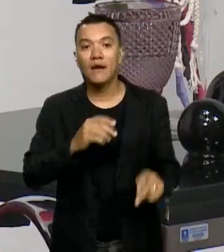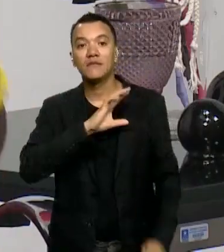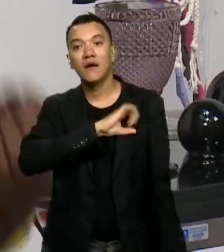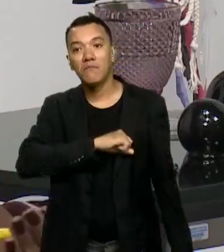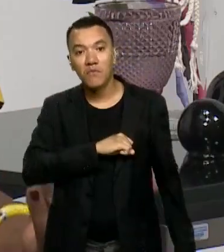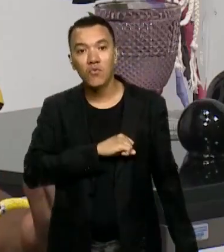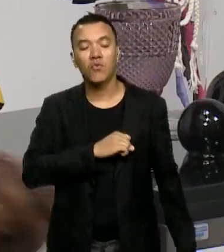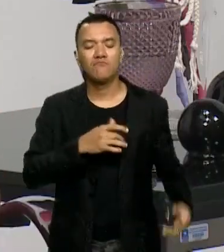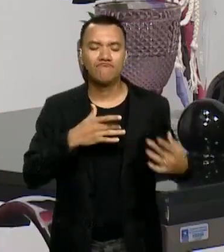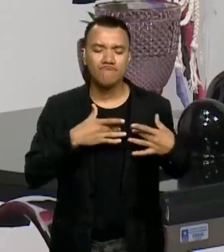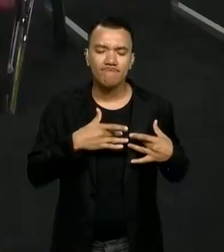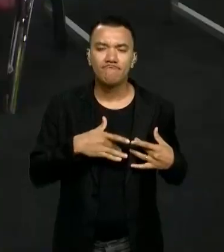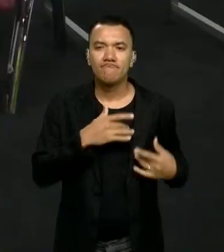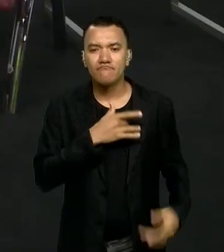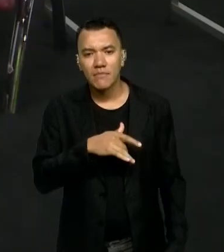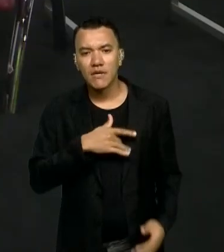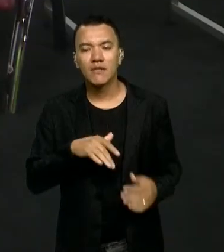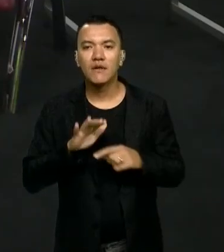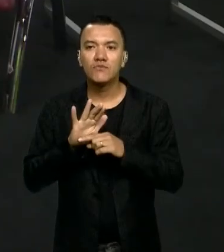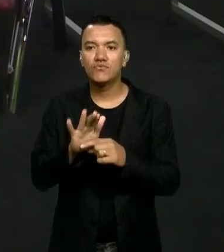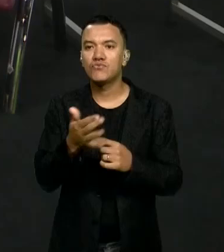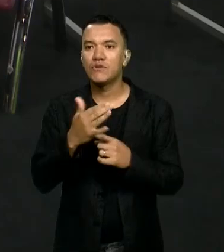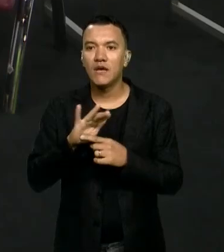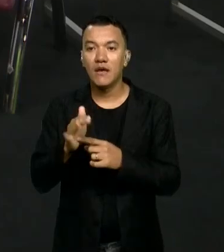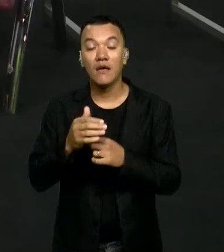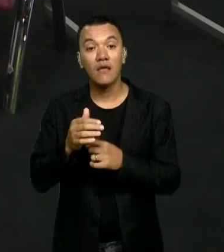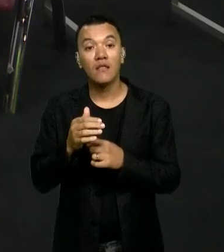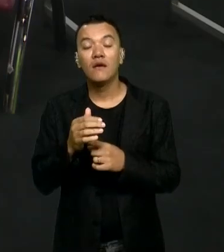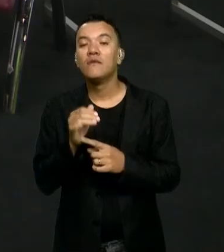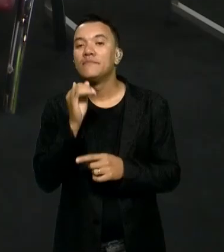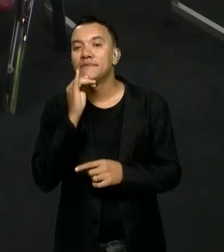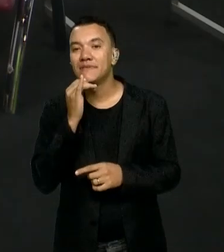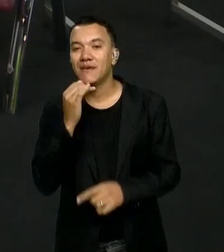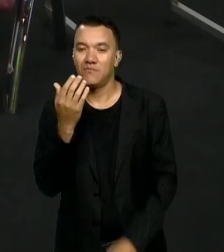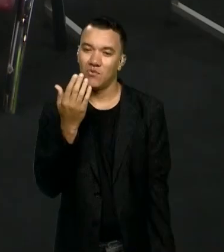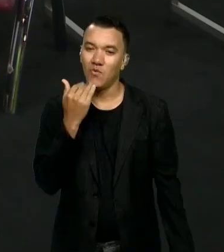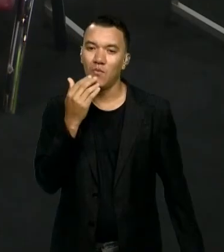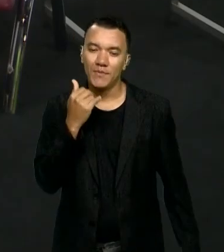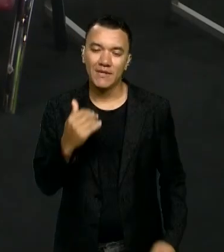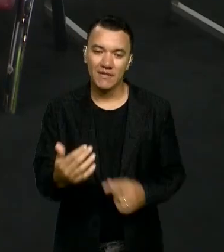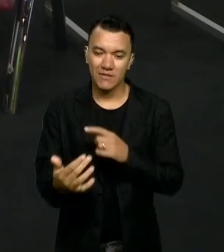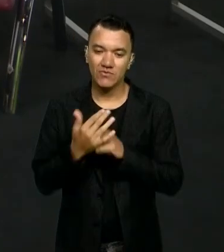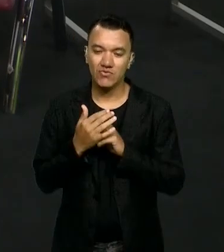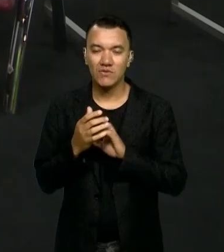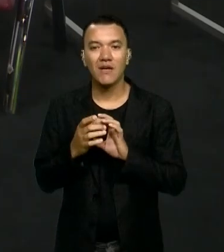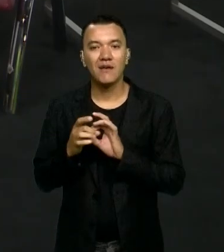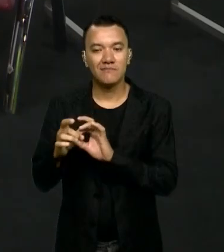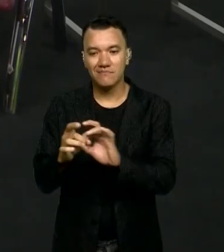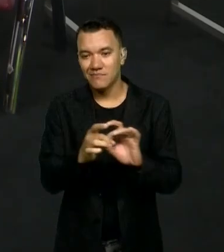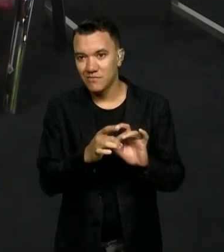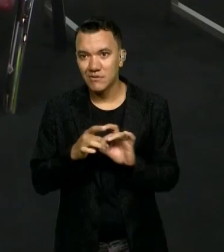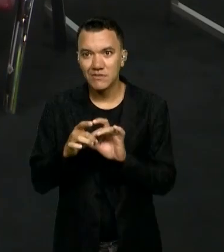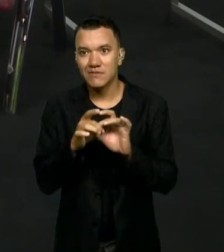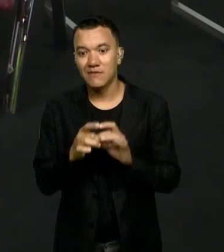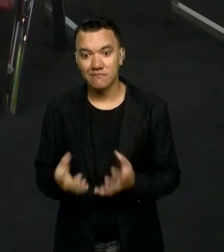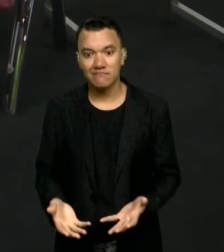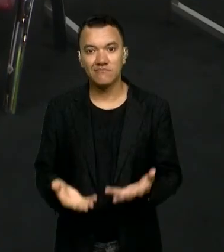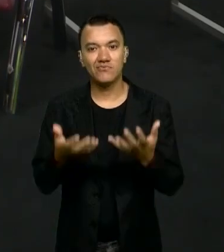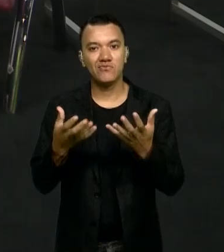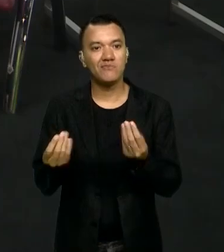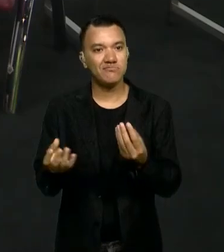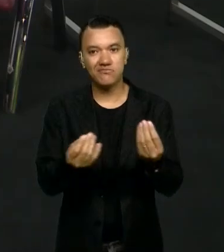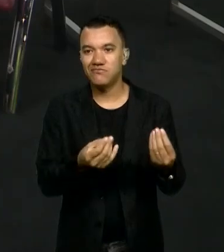de solidariedade. E que isso, a comida, nos une através da sua fartura, da sua riqueza e da